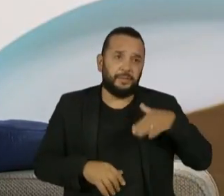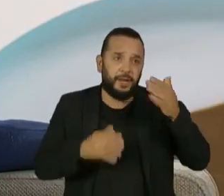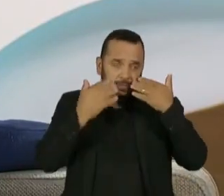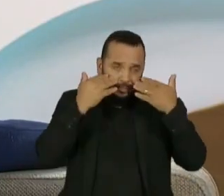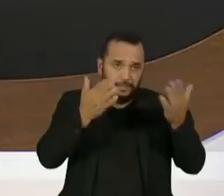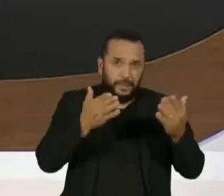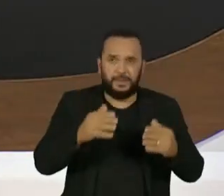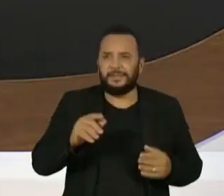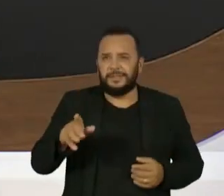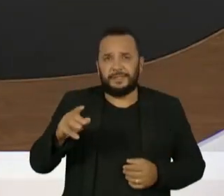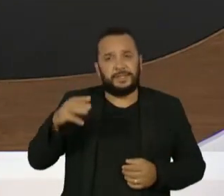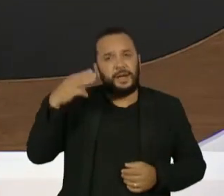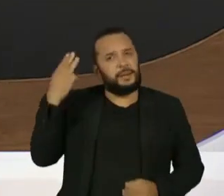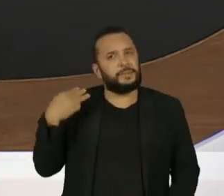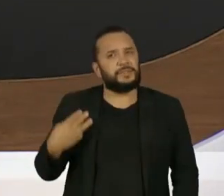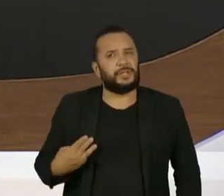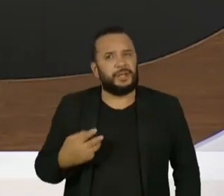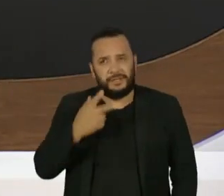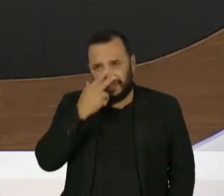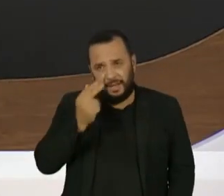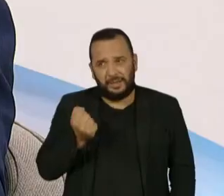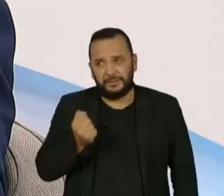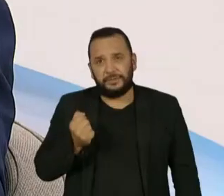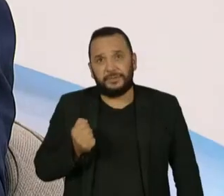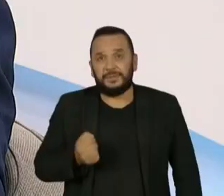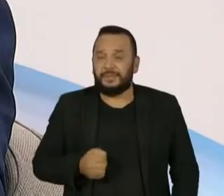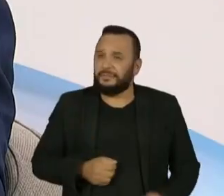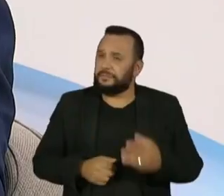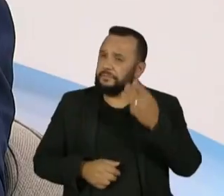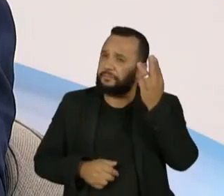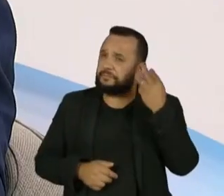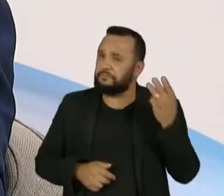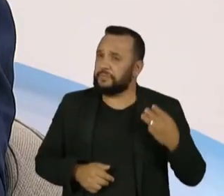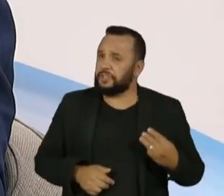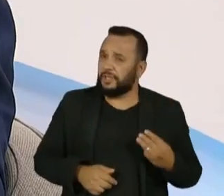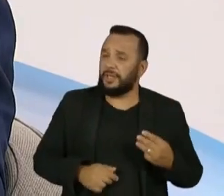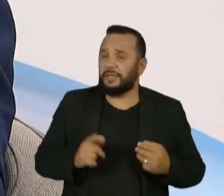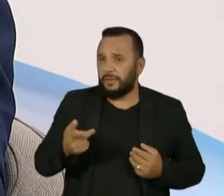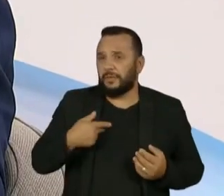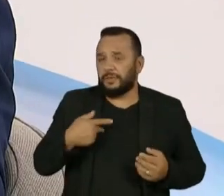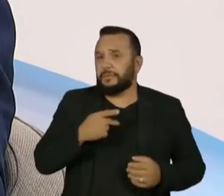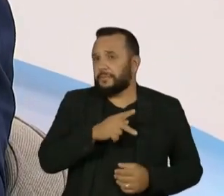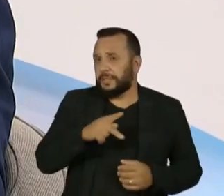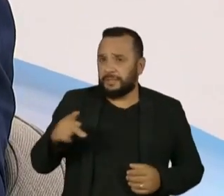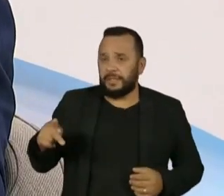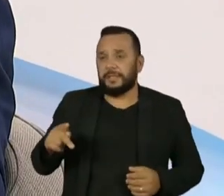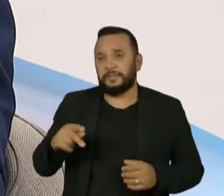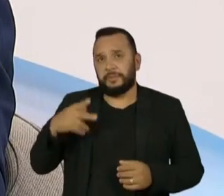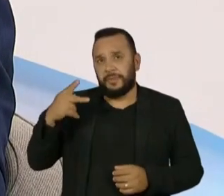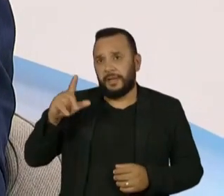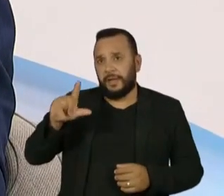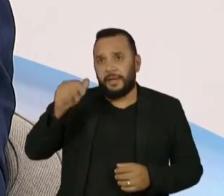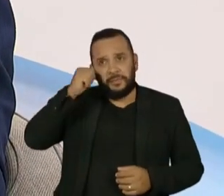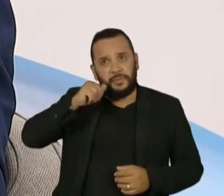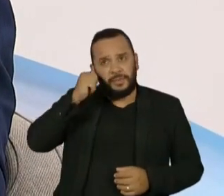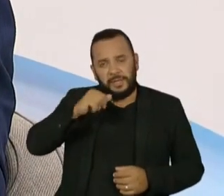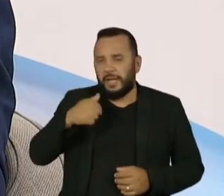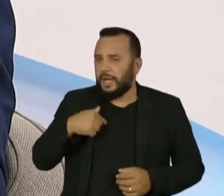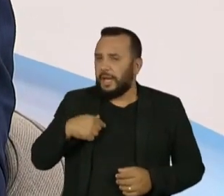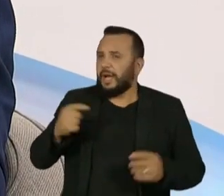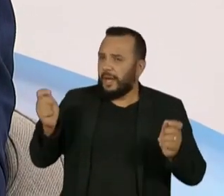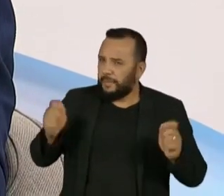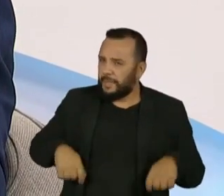E tem essa mais especulação gente. sobre a Michele? O que eu sei da Michele é que ela preside hoje o PL Mulher com muito brilho, com muita